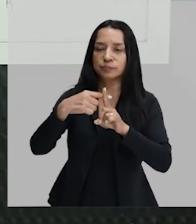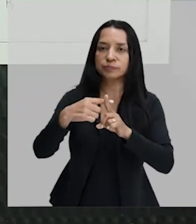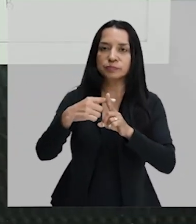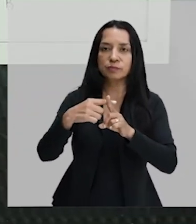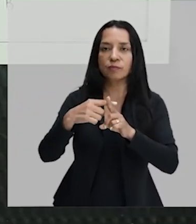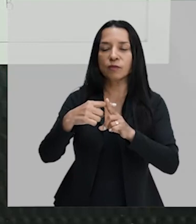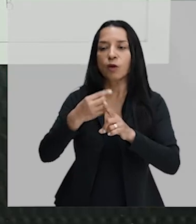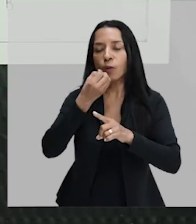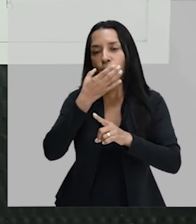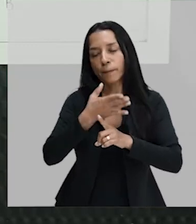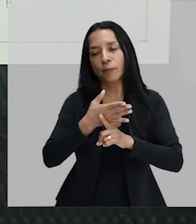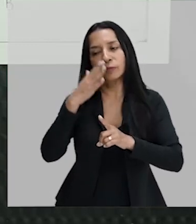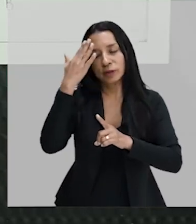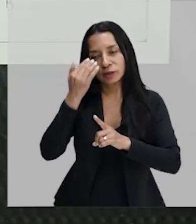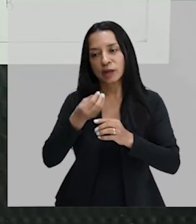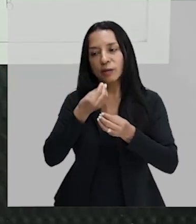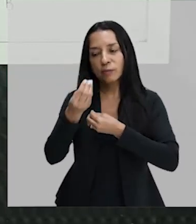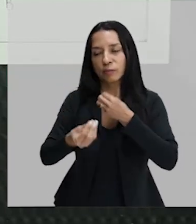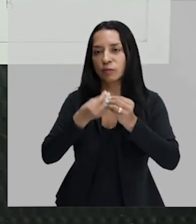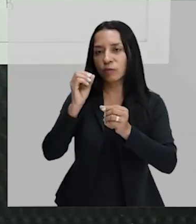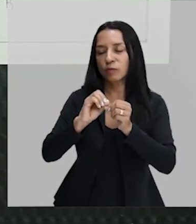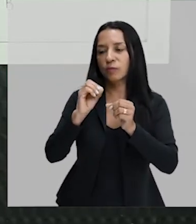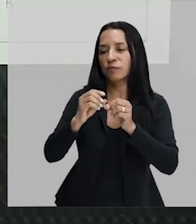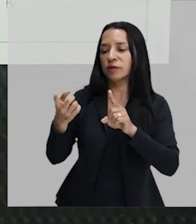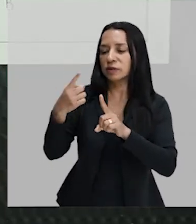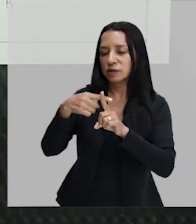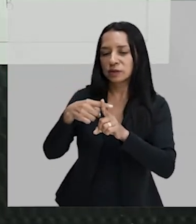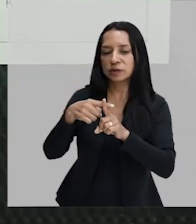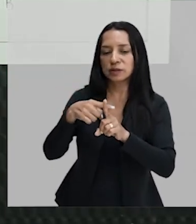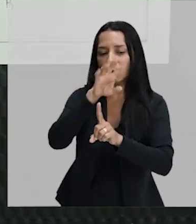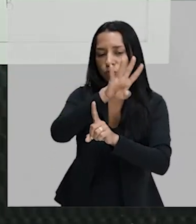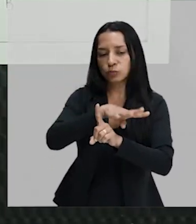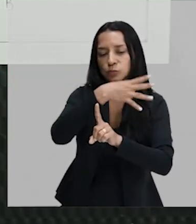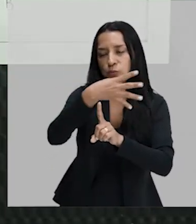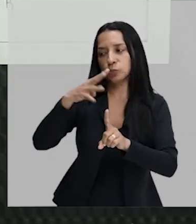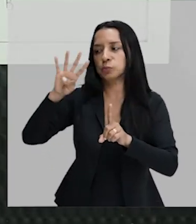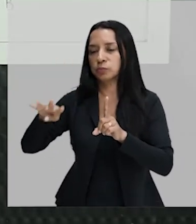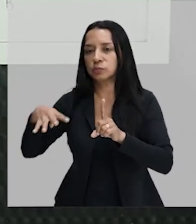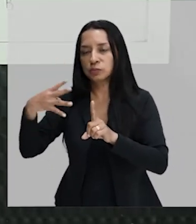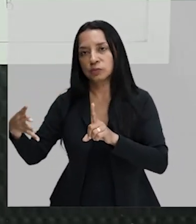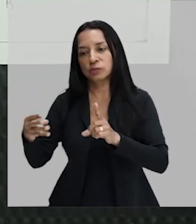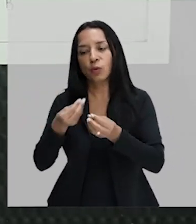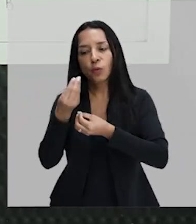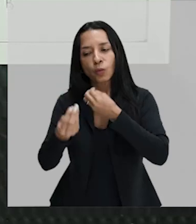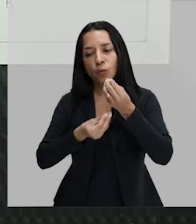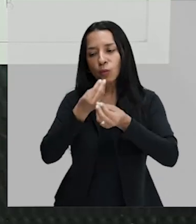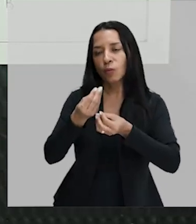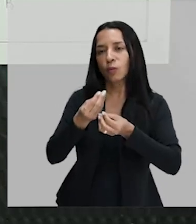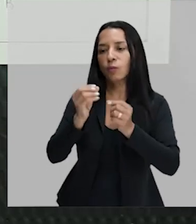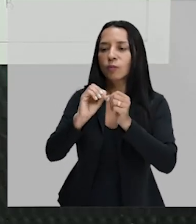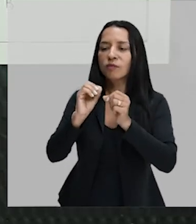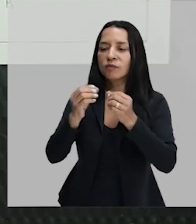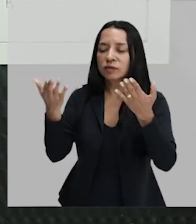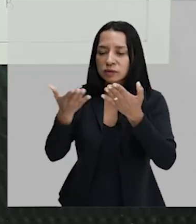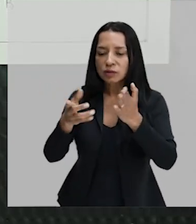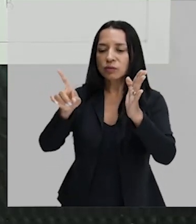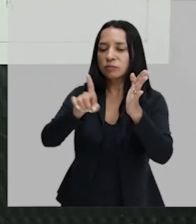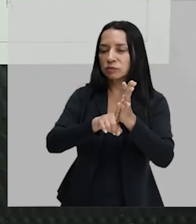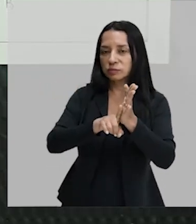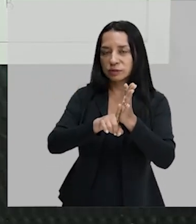Bom, turminha, beleza, já sabe como é que eu faço a adição de duas matrizes, né? Como é que eu faço agora para subtrair? Como é que eu